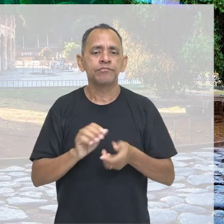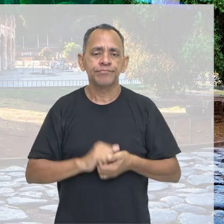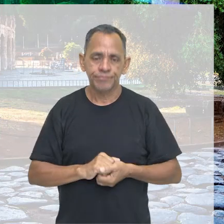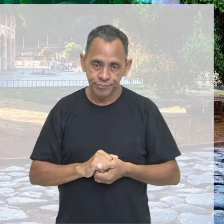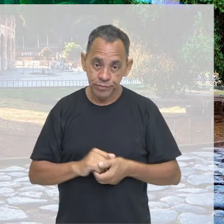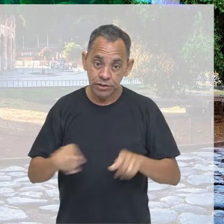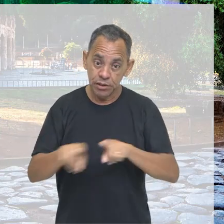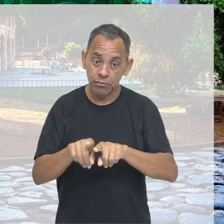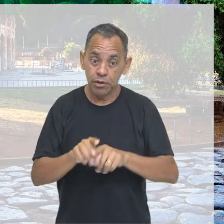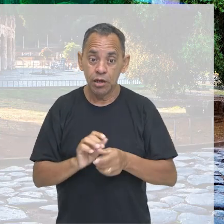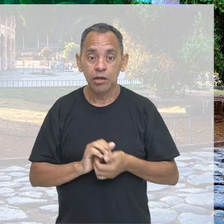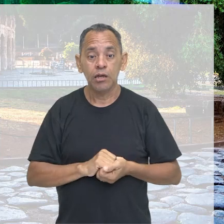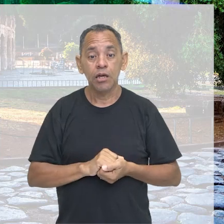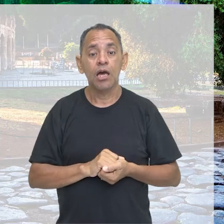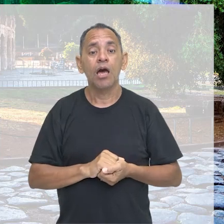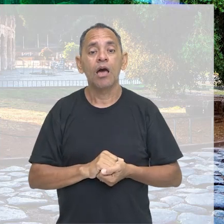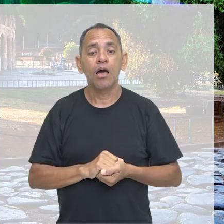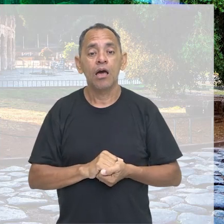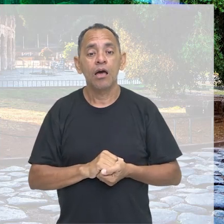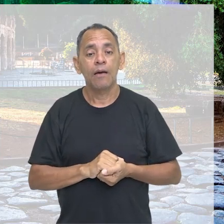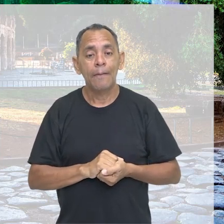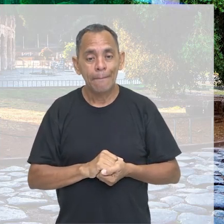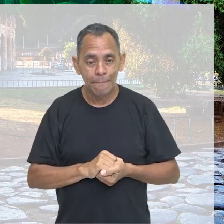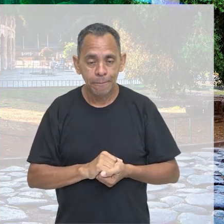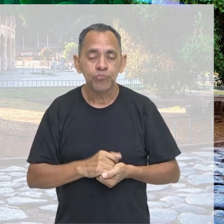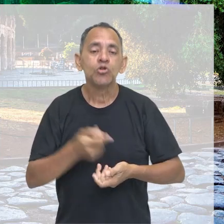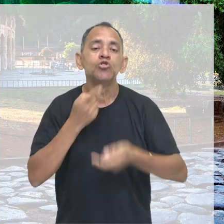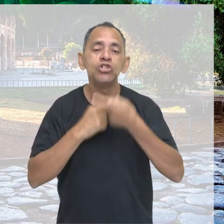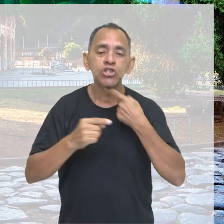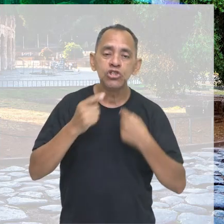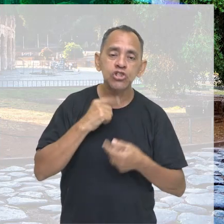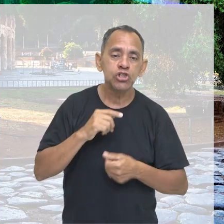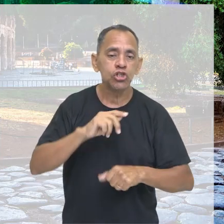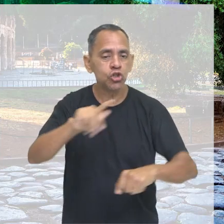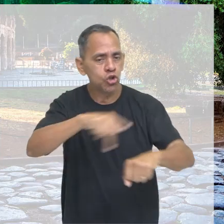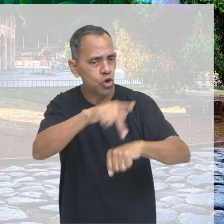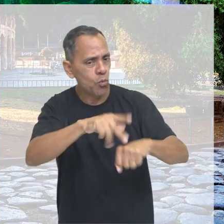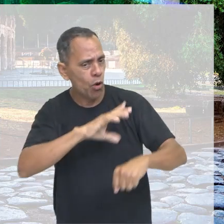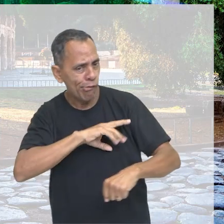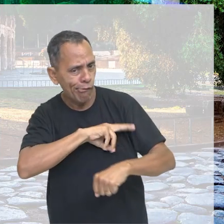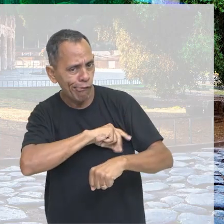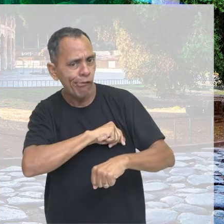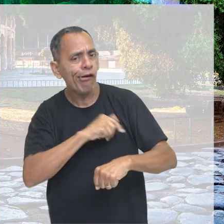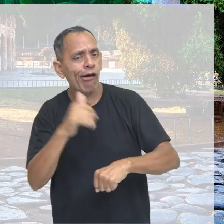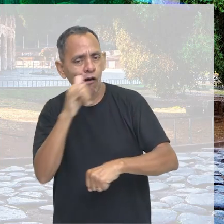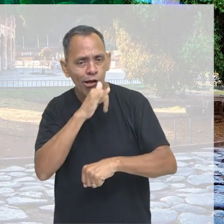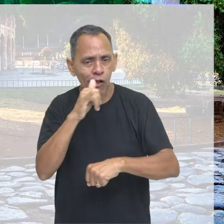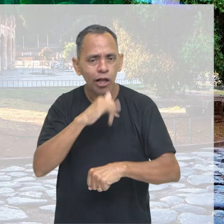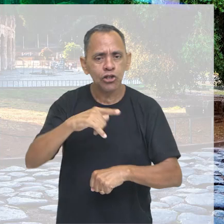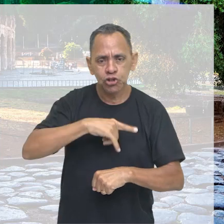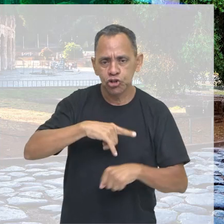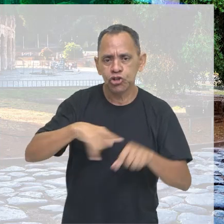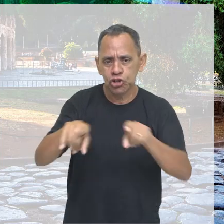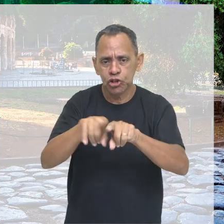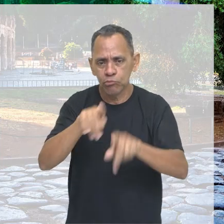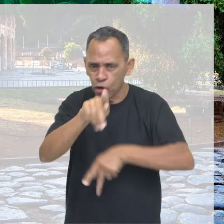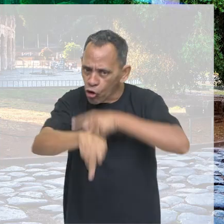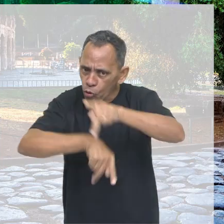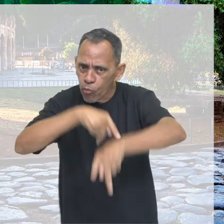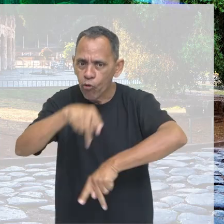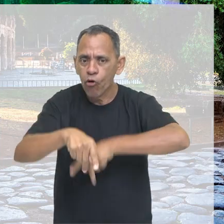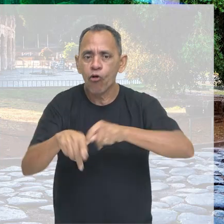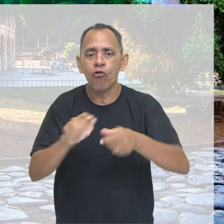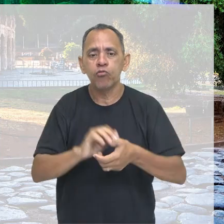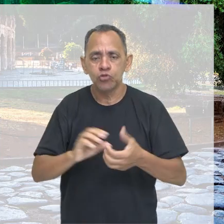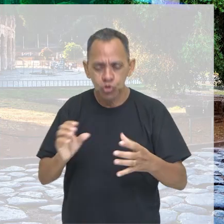do Estado italiano, queria ali aumentar o desejo de nacionalismo que os italianos possuíam, ou seja, se consolidar como